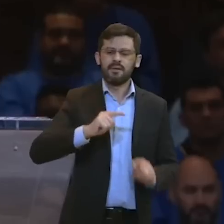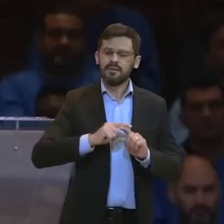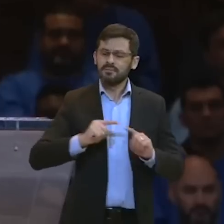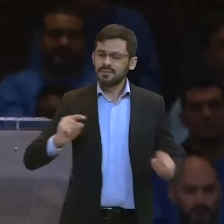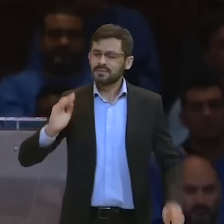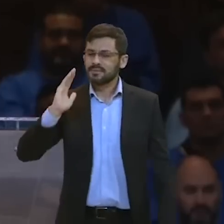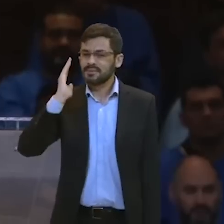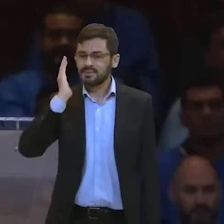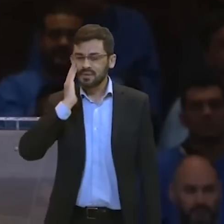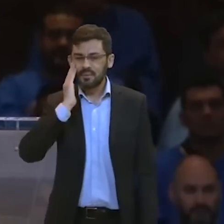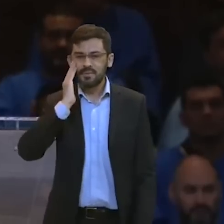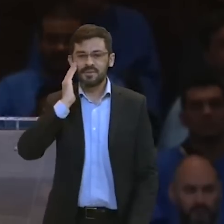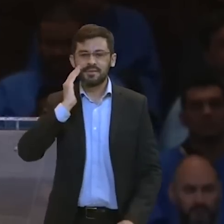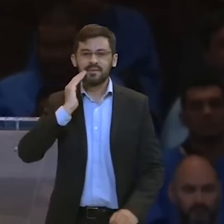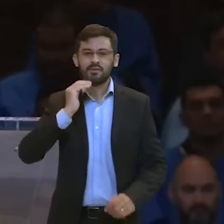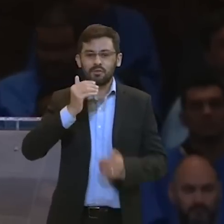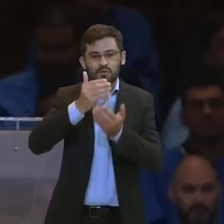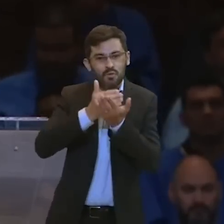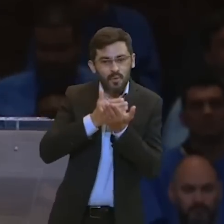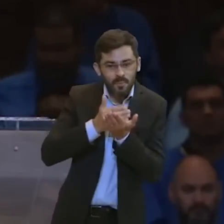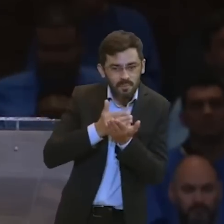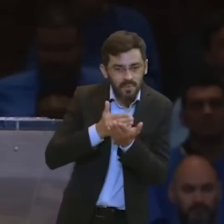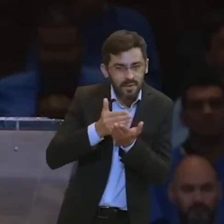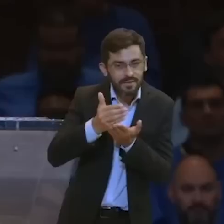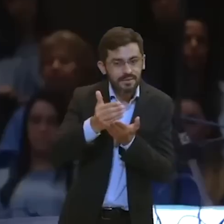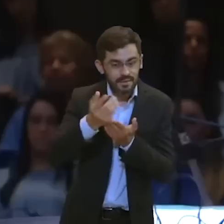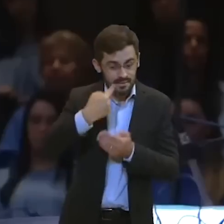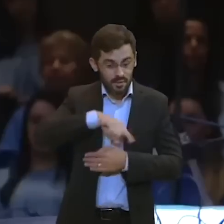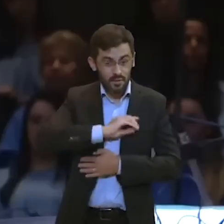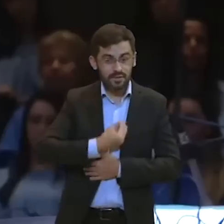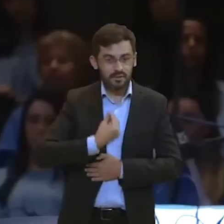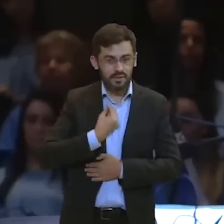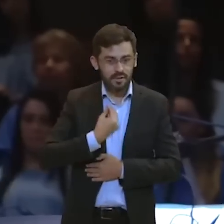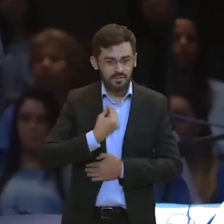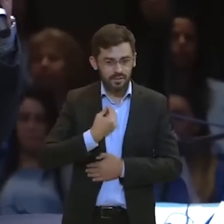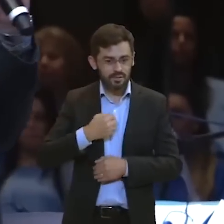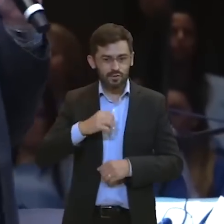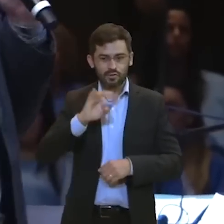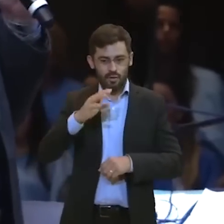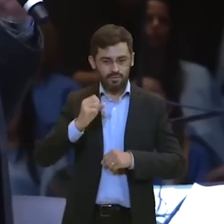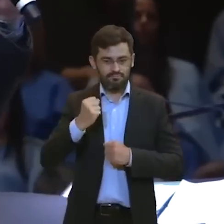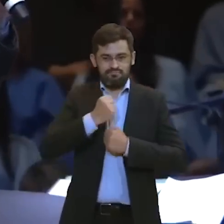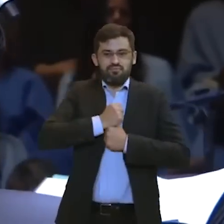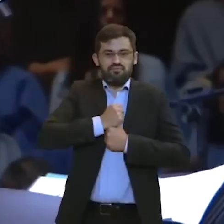tremendo? É que quando isso começa a acontecer na nossa vida, não para na gente.